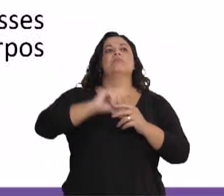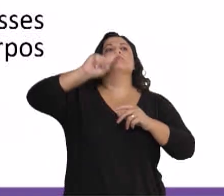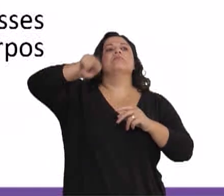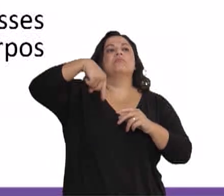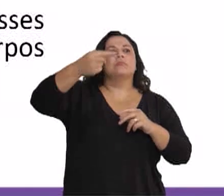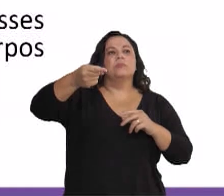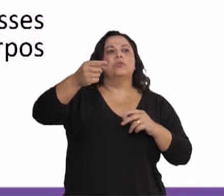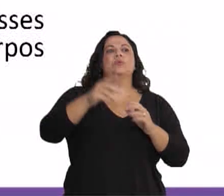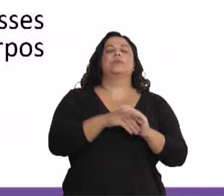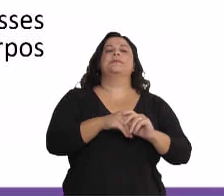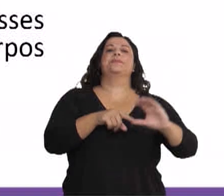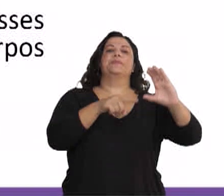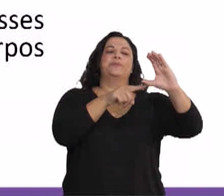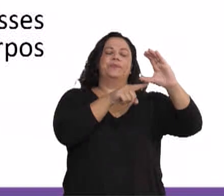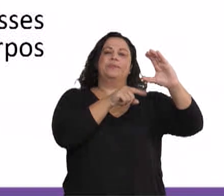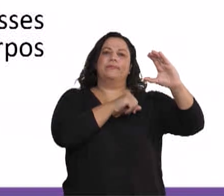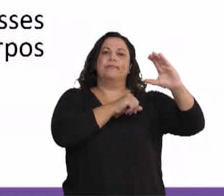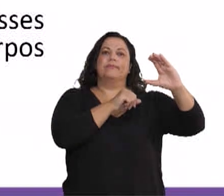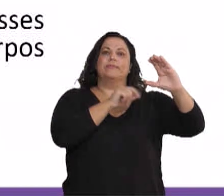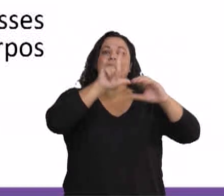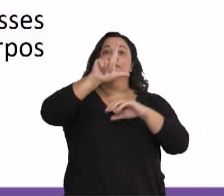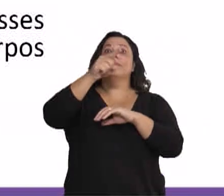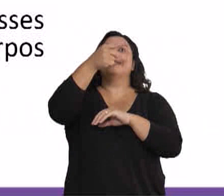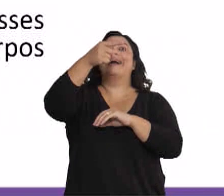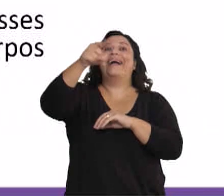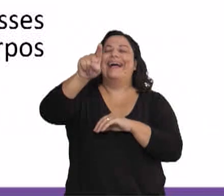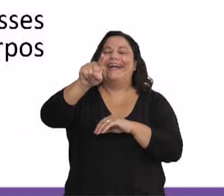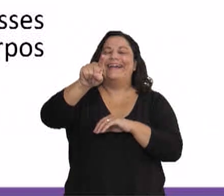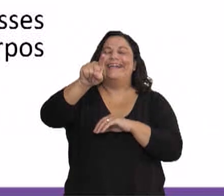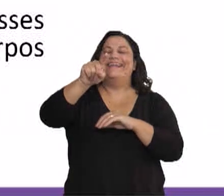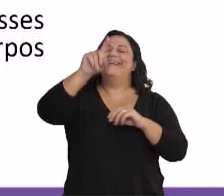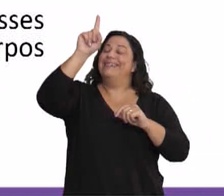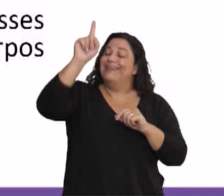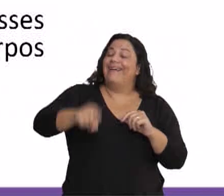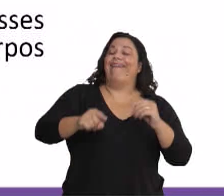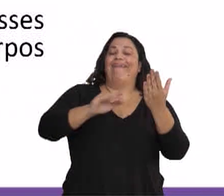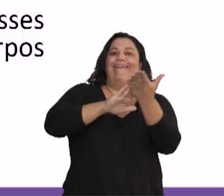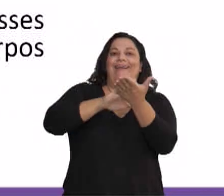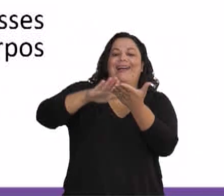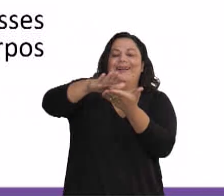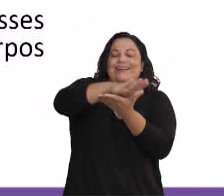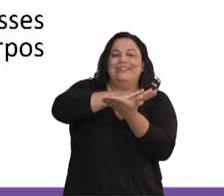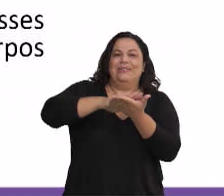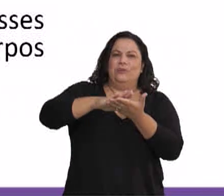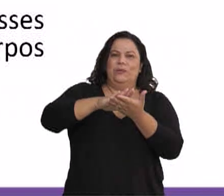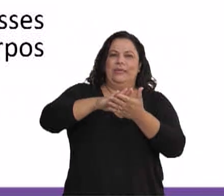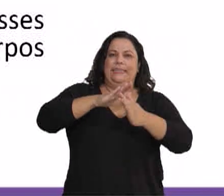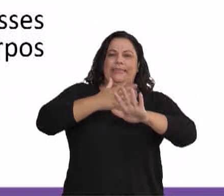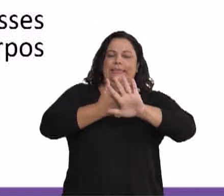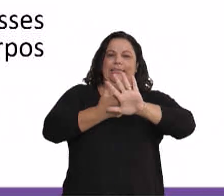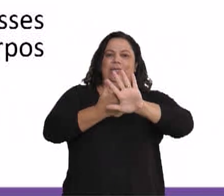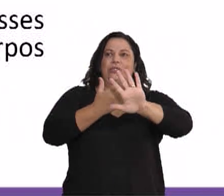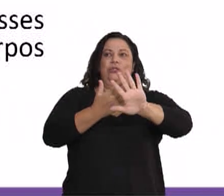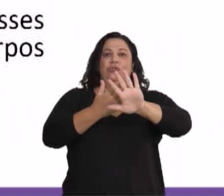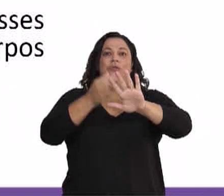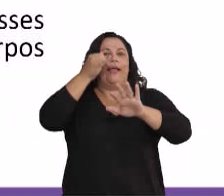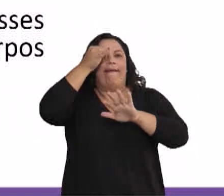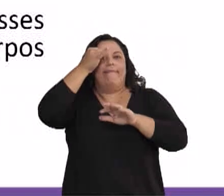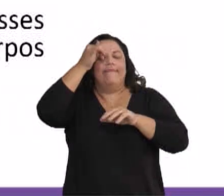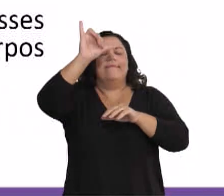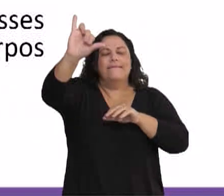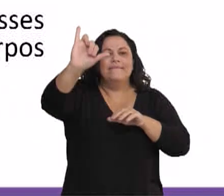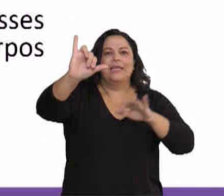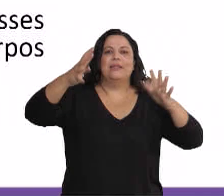ali. Na letra C. A lã é um excelente isolante térmico, impedindo que o calor externo chegue aos corpos